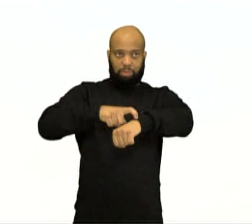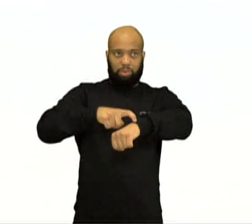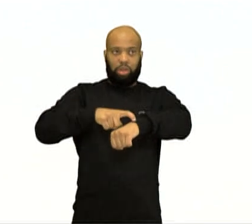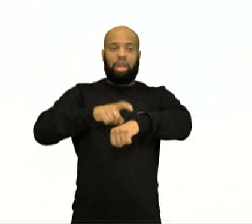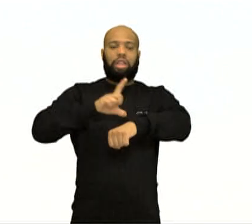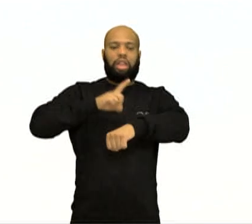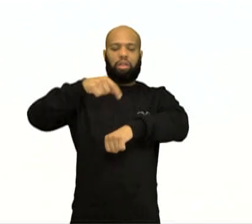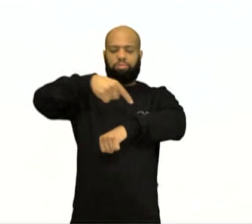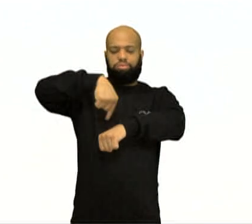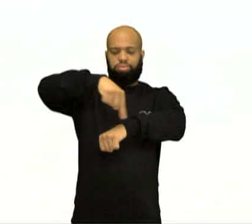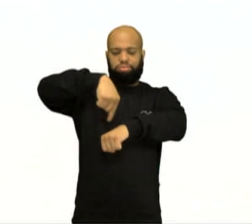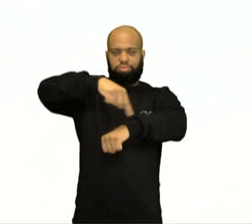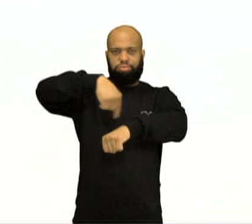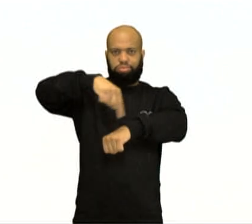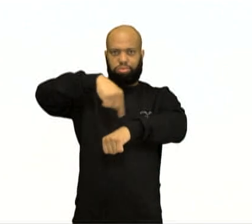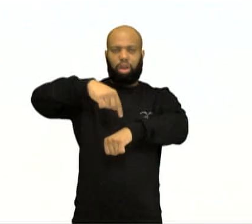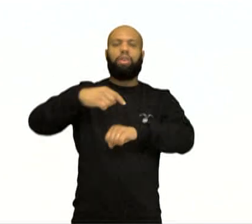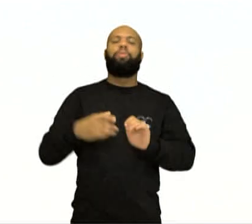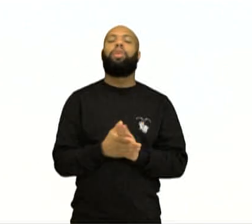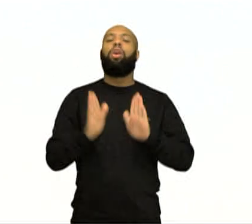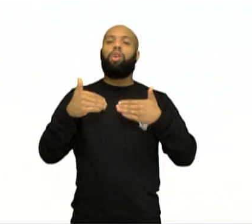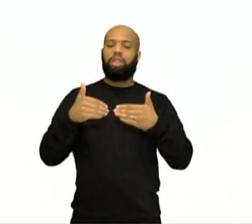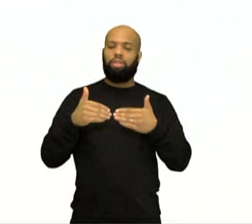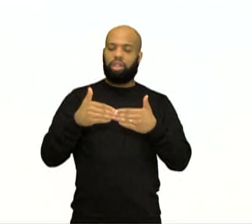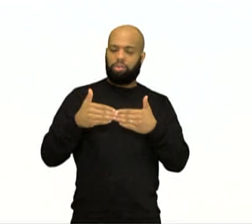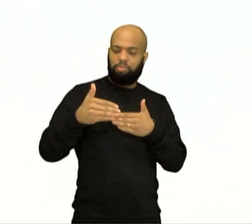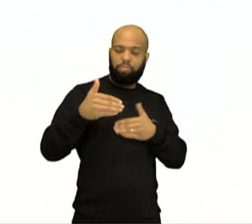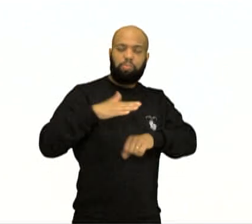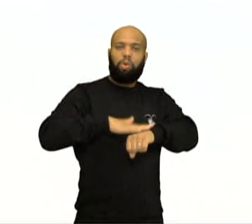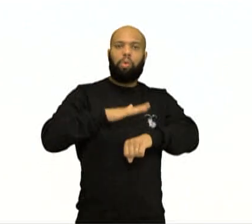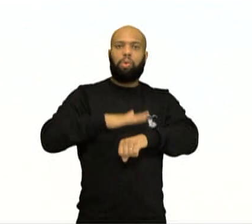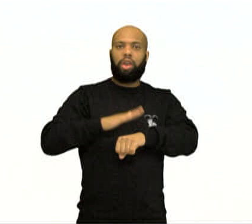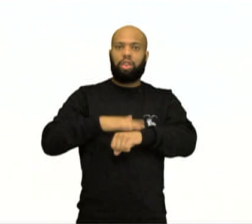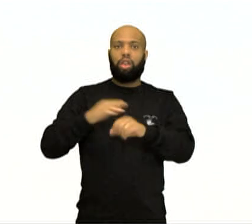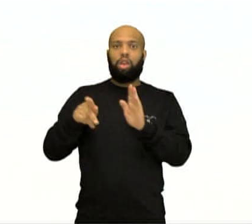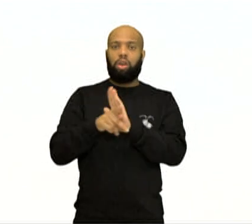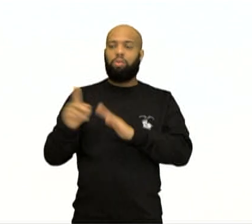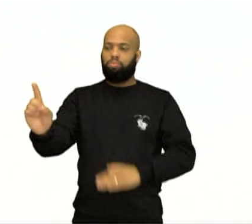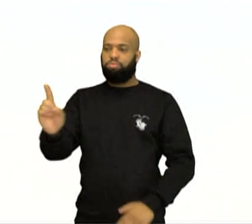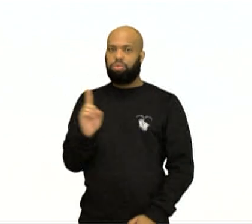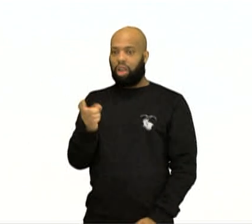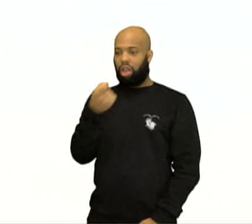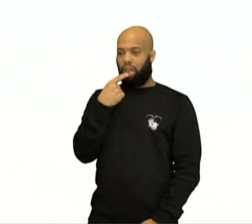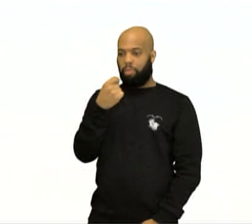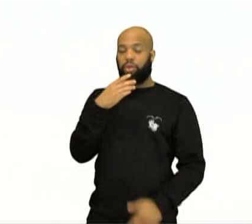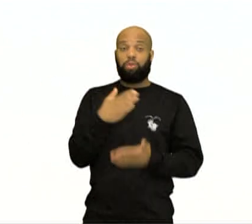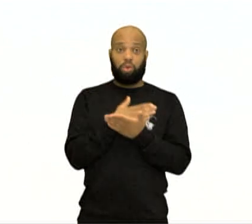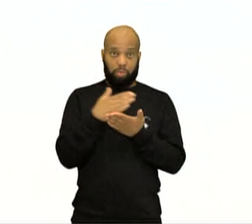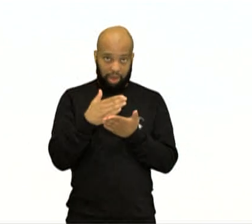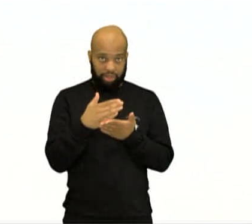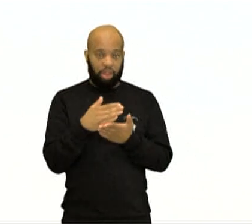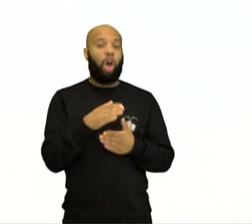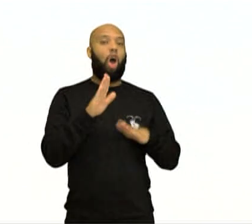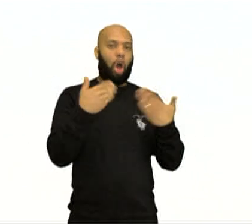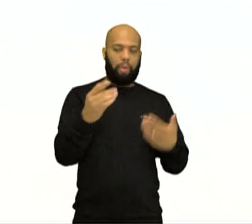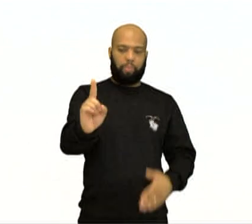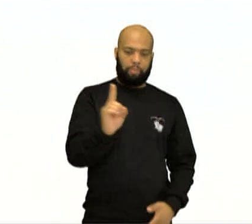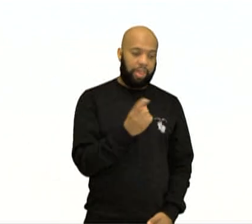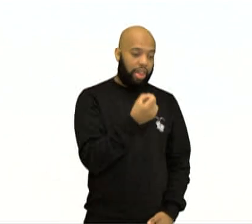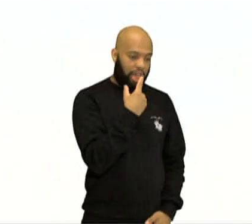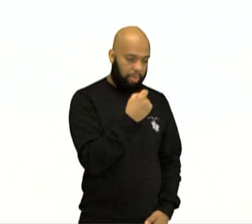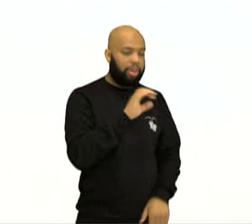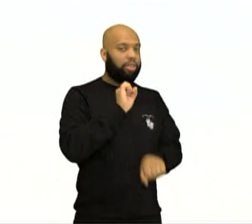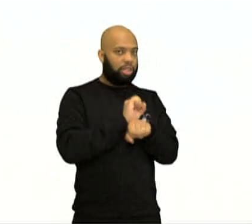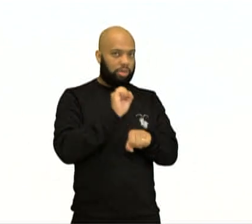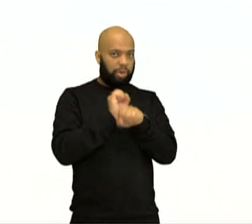em horas. A partir do momento, né, em que o paciente é medicado. Ou seja, ele vai ser medicado, vai passar um tempo,